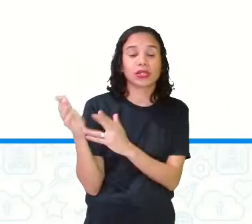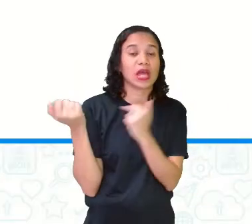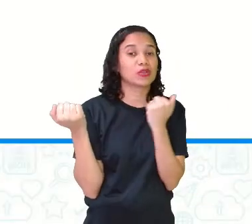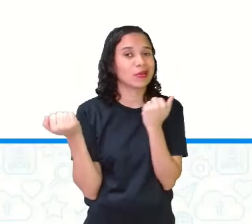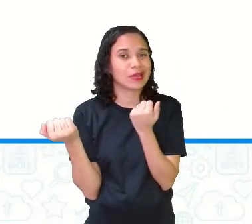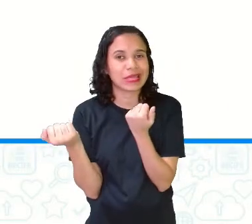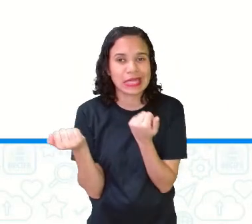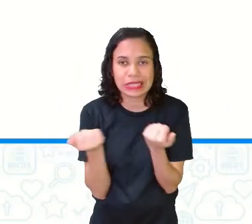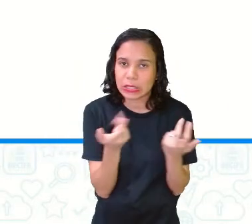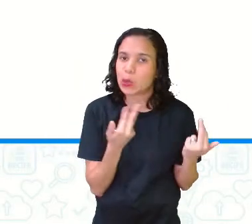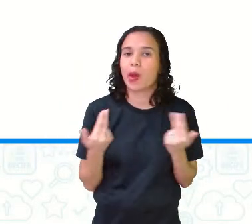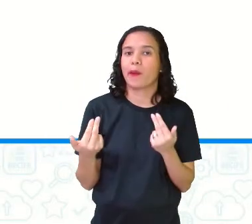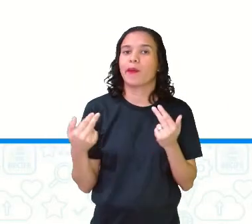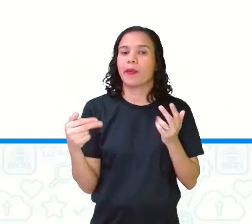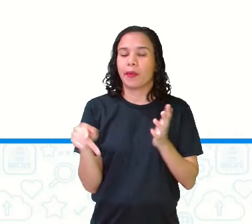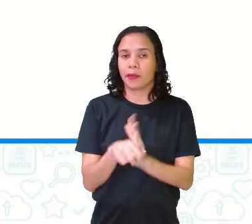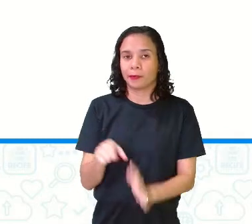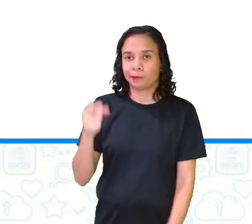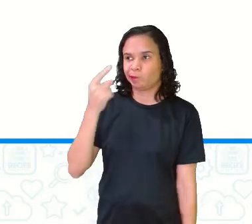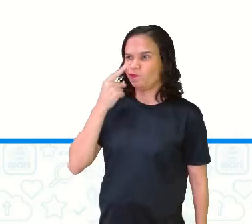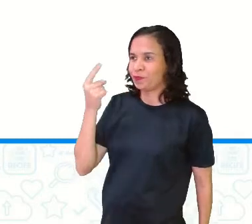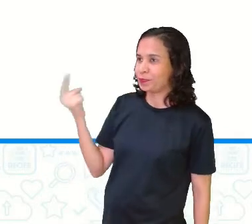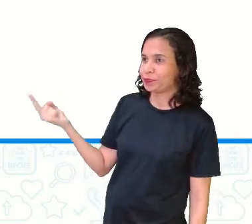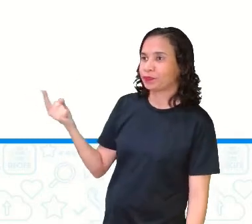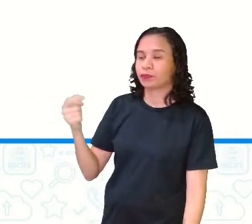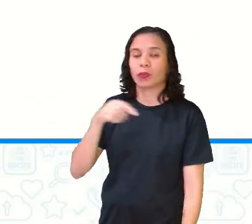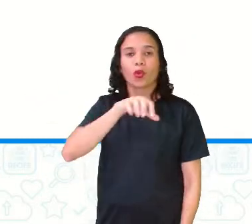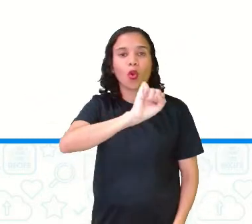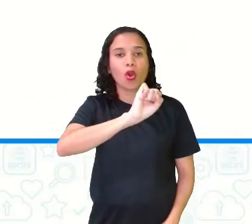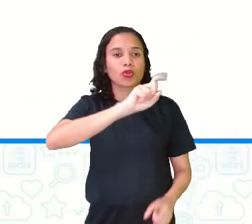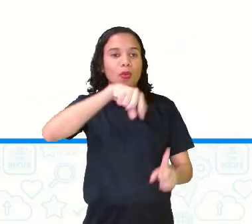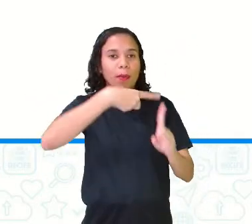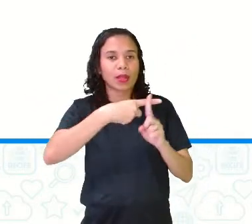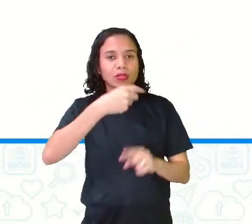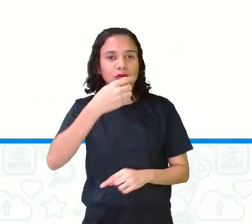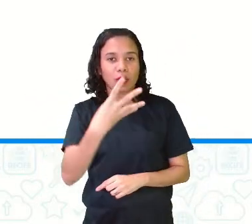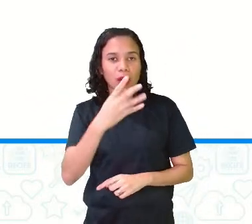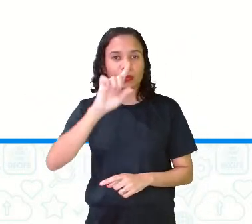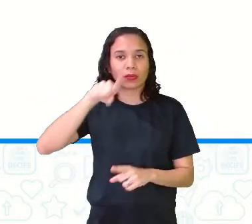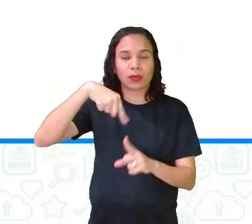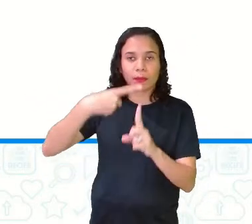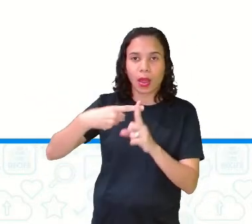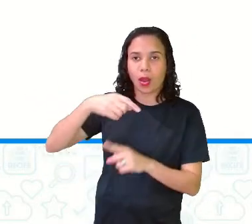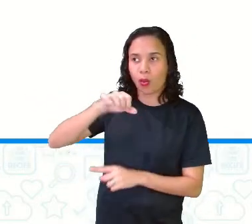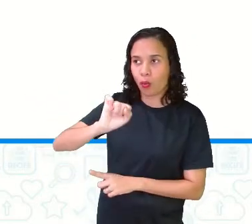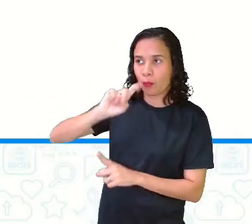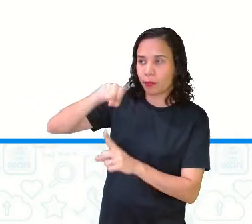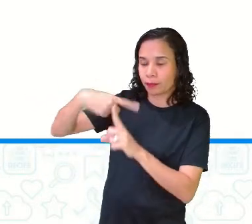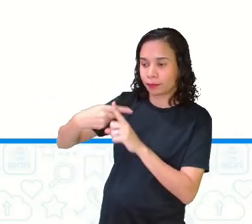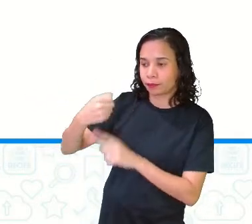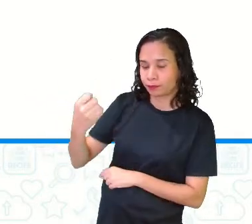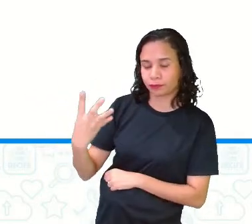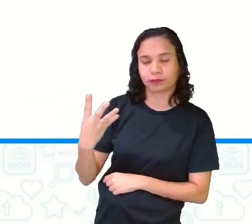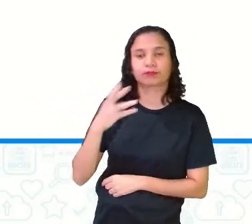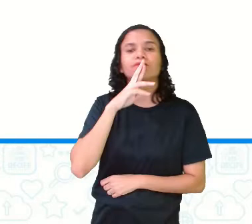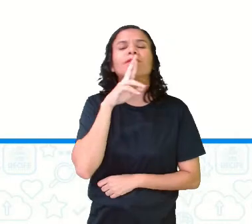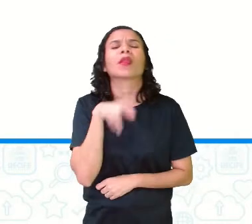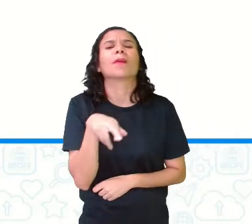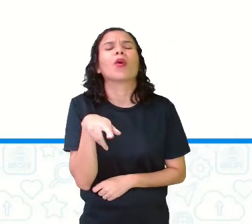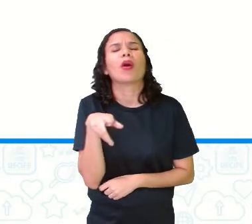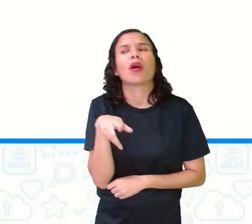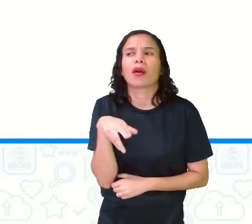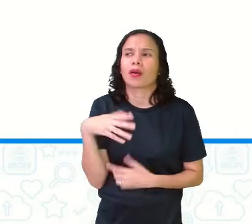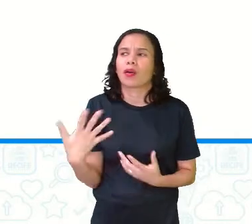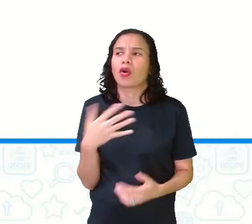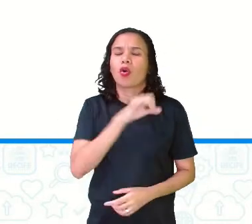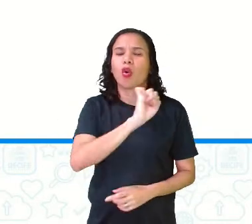é exatamente o mesmo. 8 mais 4 mais 8 mais 4. Quanto é que vai dar aí, minha